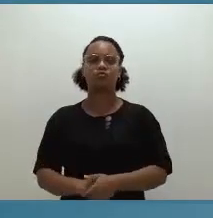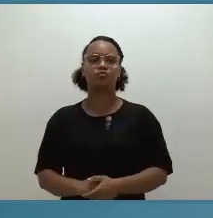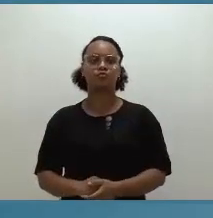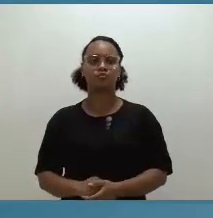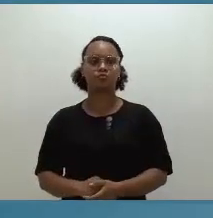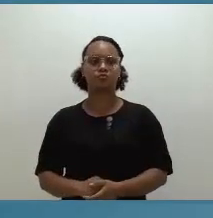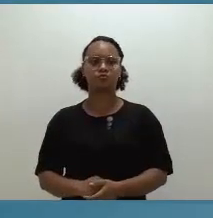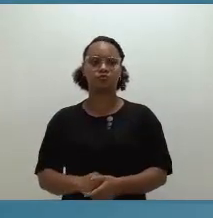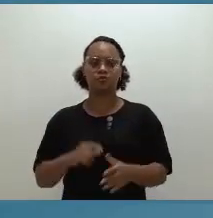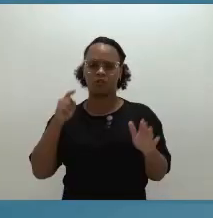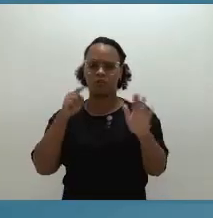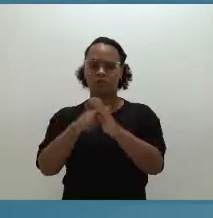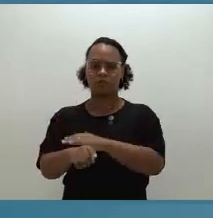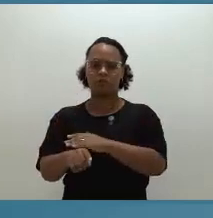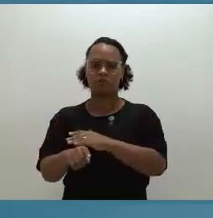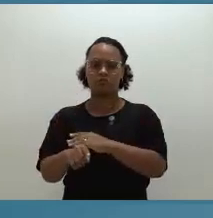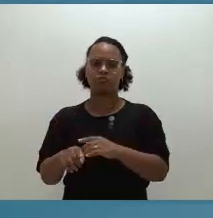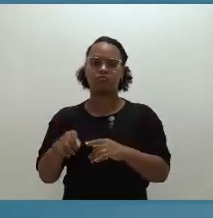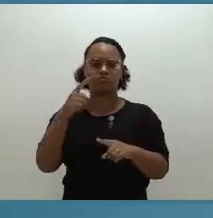Pergunto se há alguma objeção.